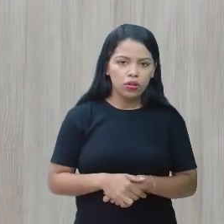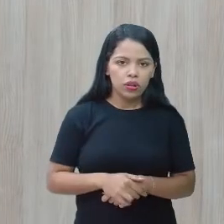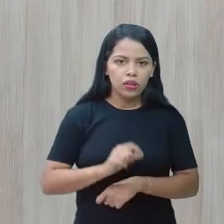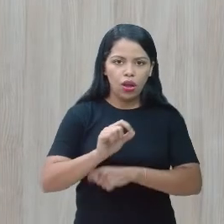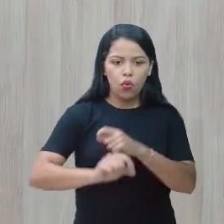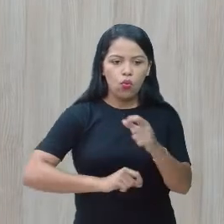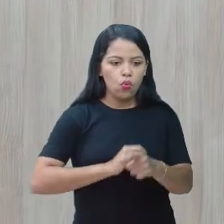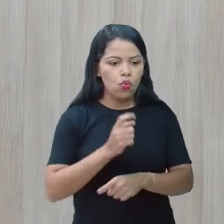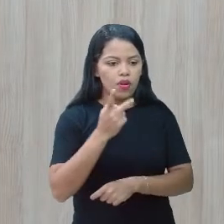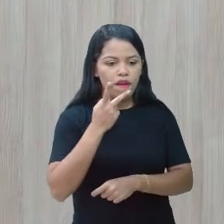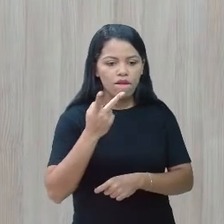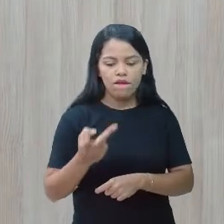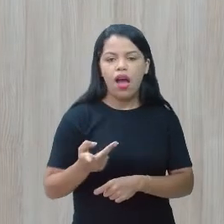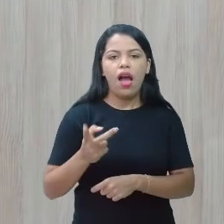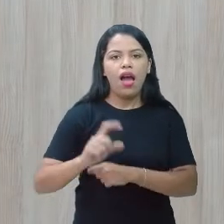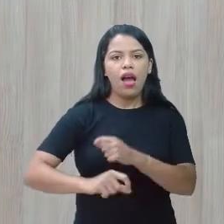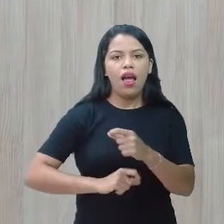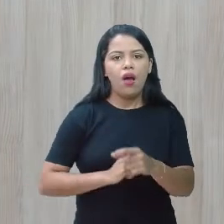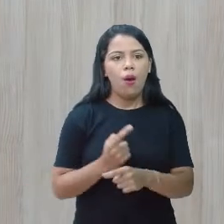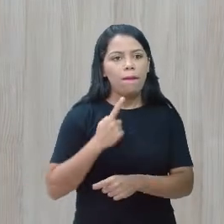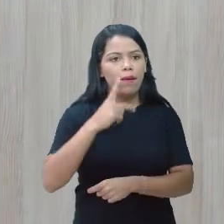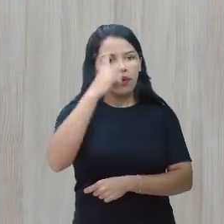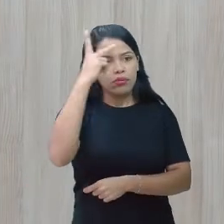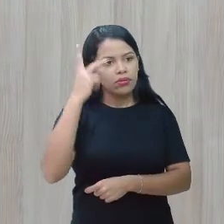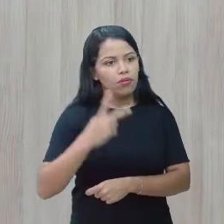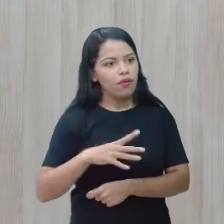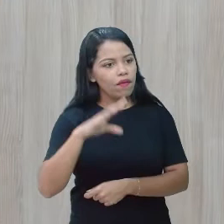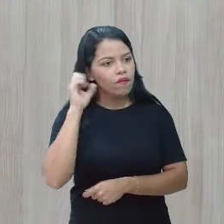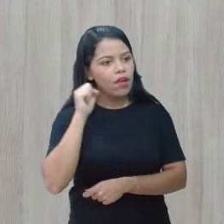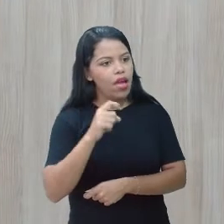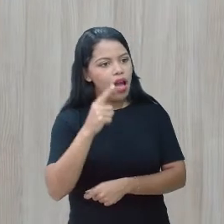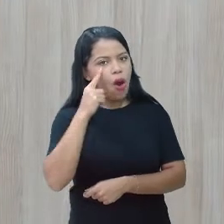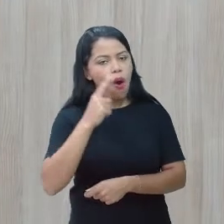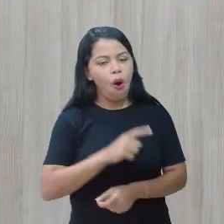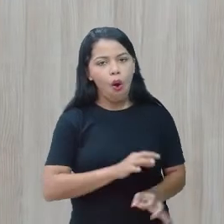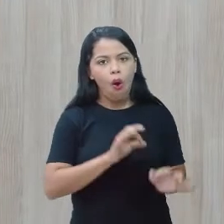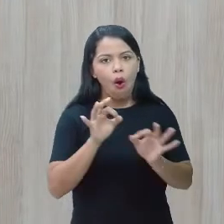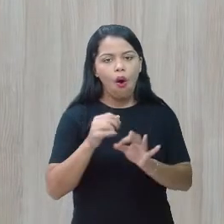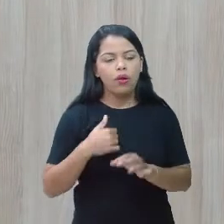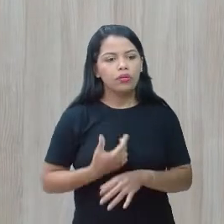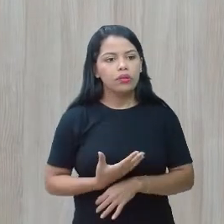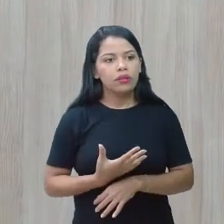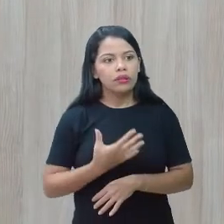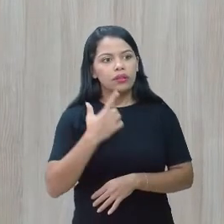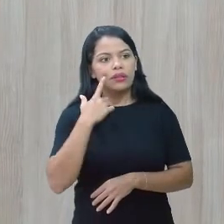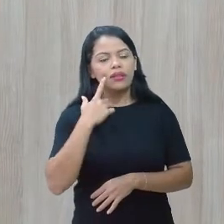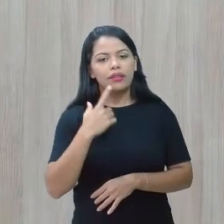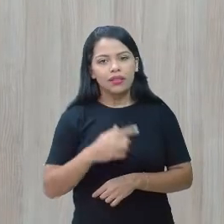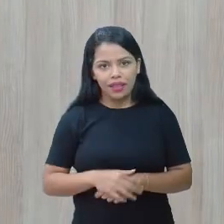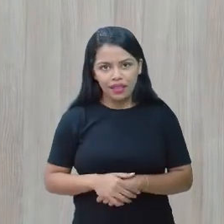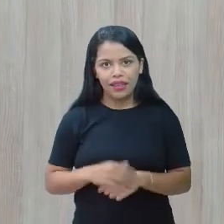causa naqueles que estão ouvindo aquela sensação aí, a gargalhada vai sair, não é?